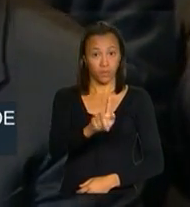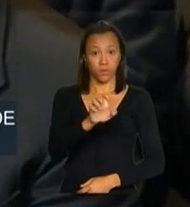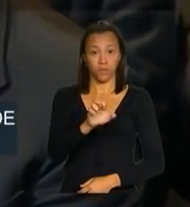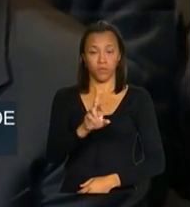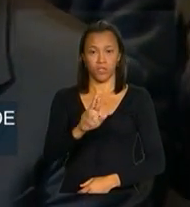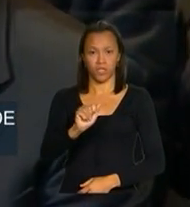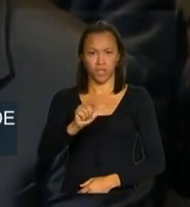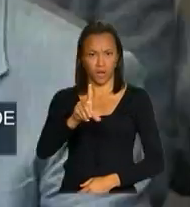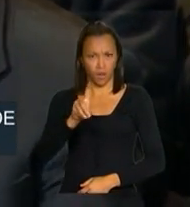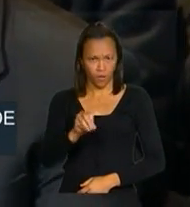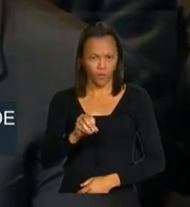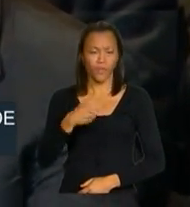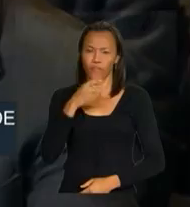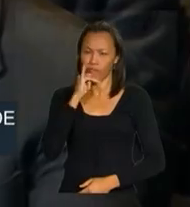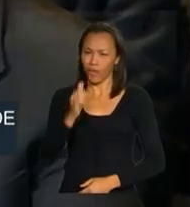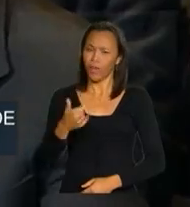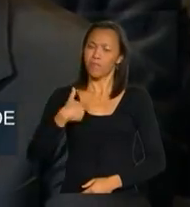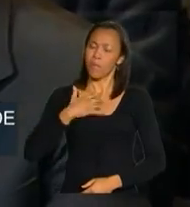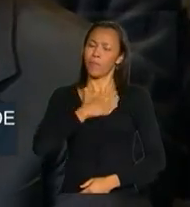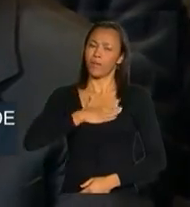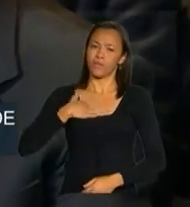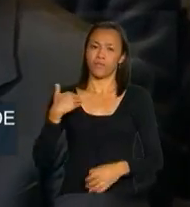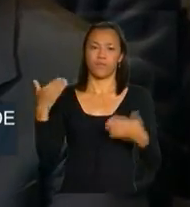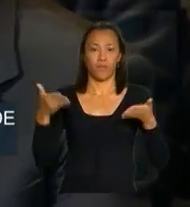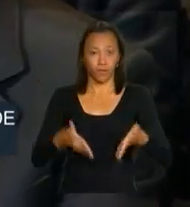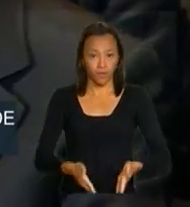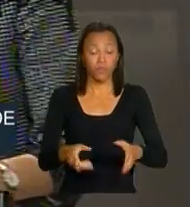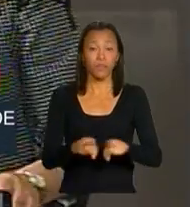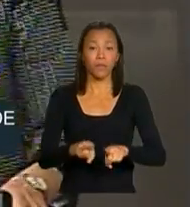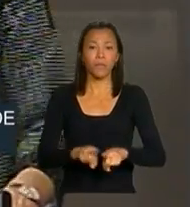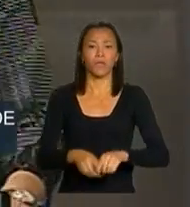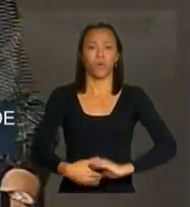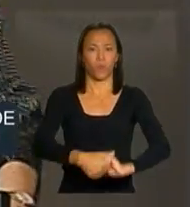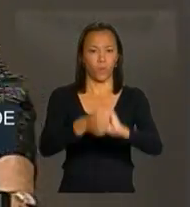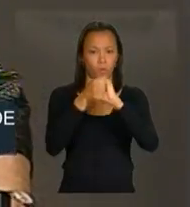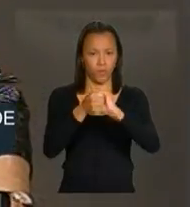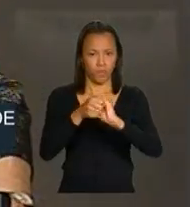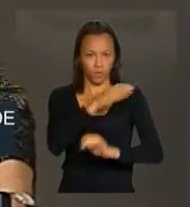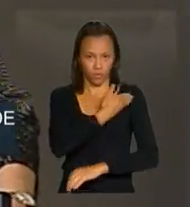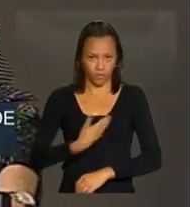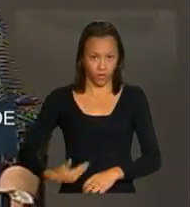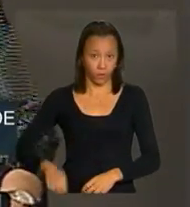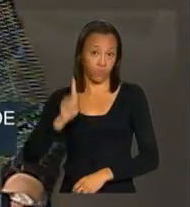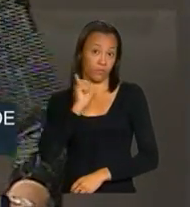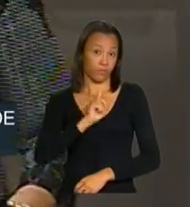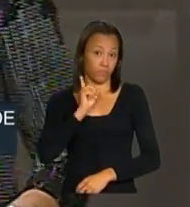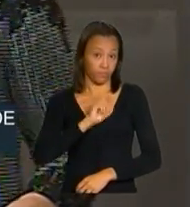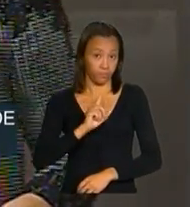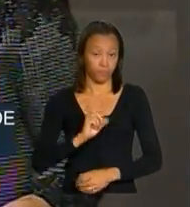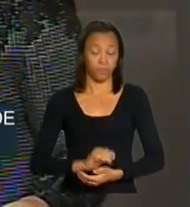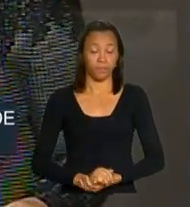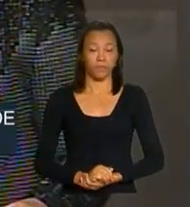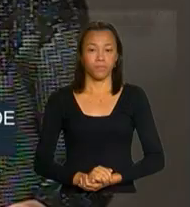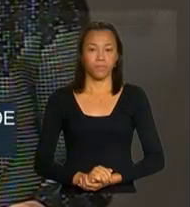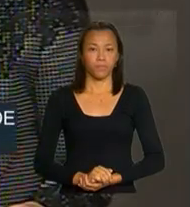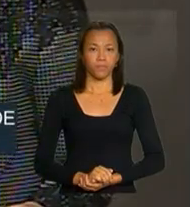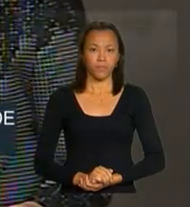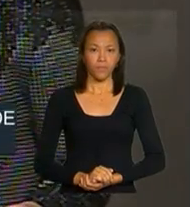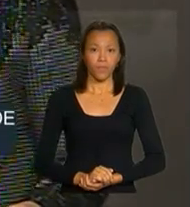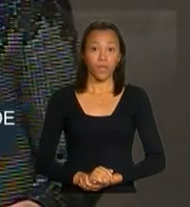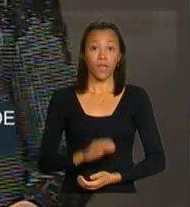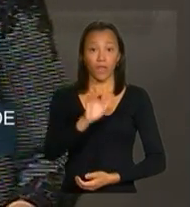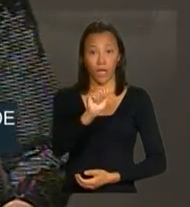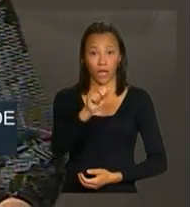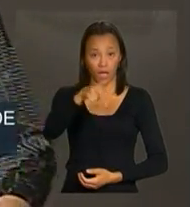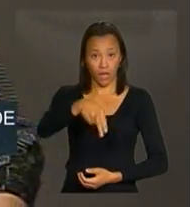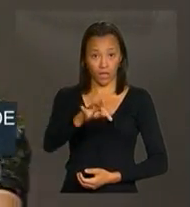ele do meu prazer de estar aqui, cumprimentar o governador de Minas Gerais, o nosso querido